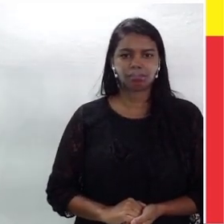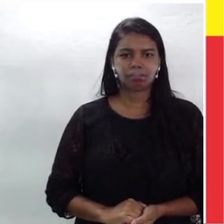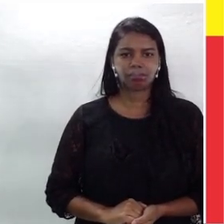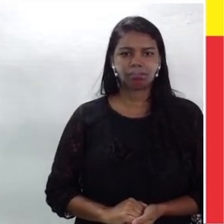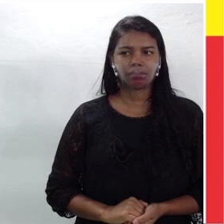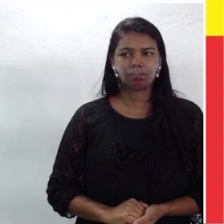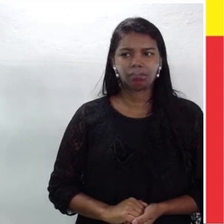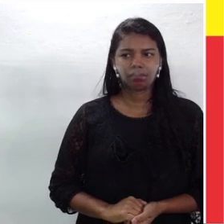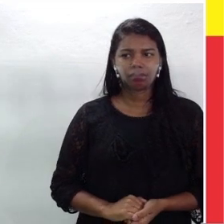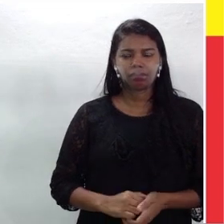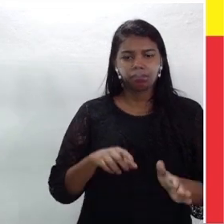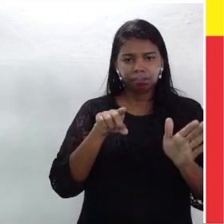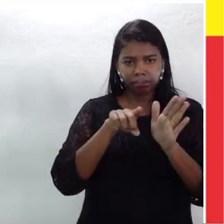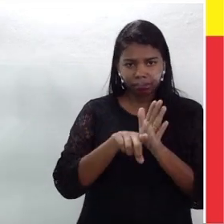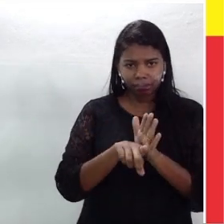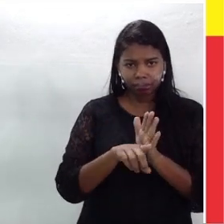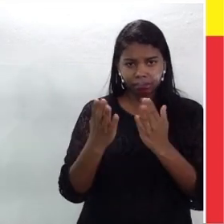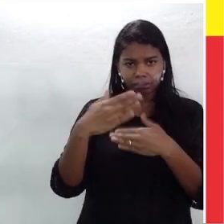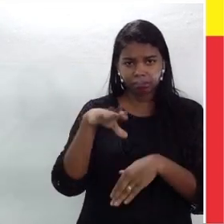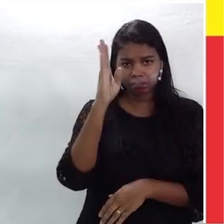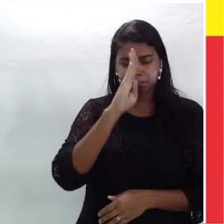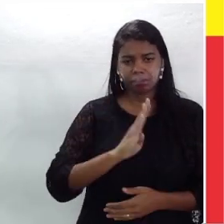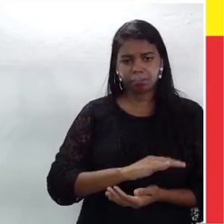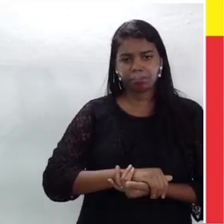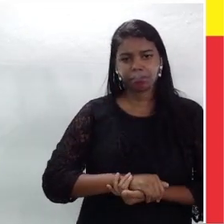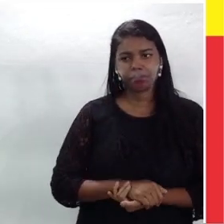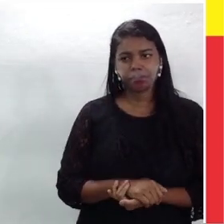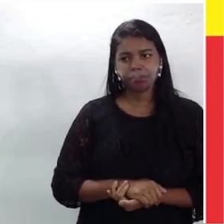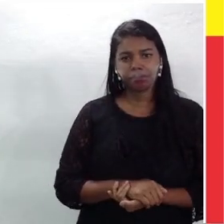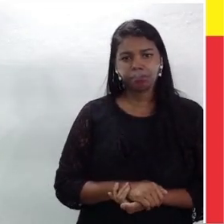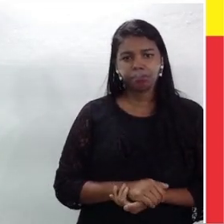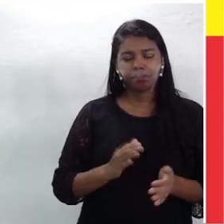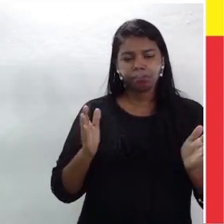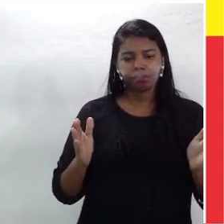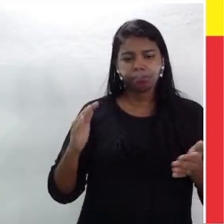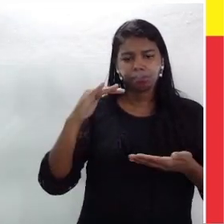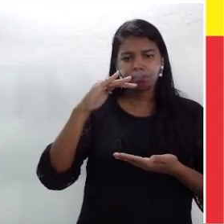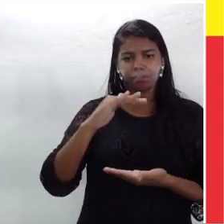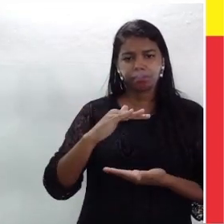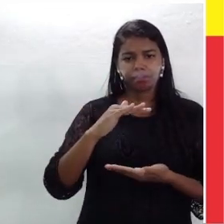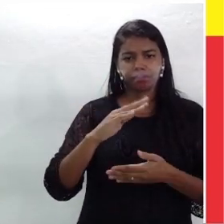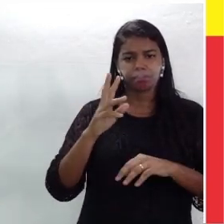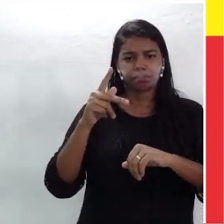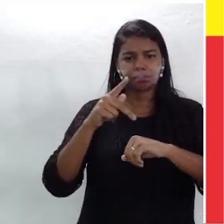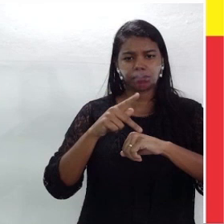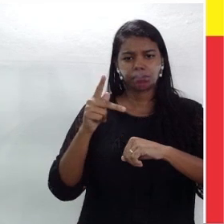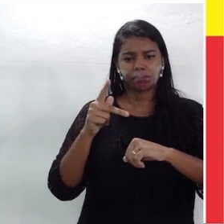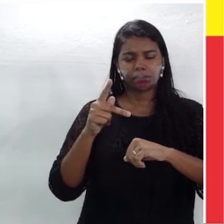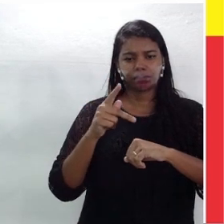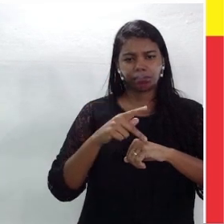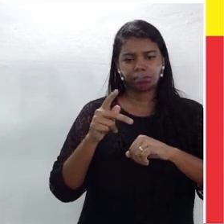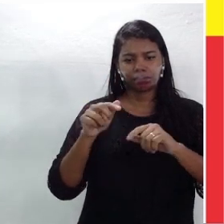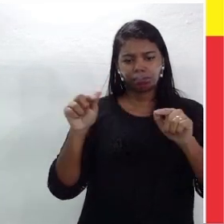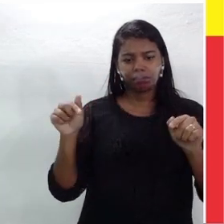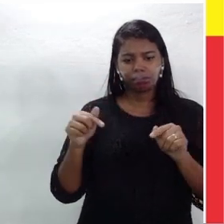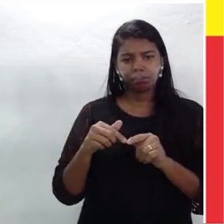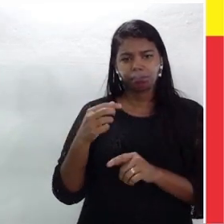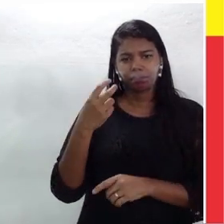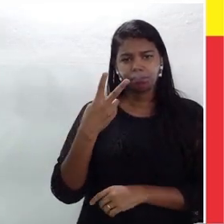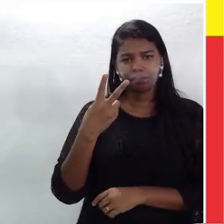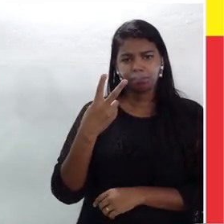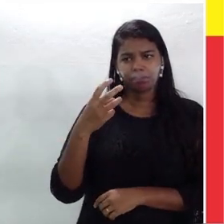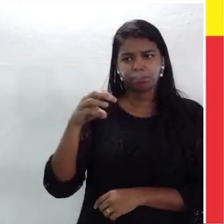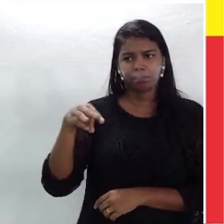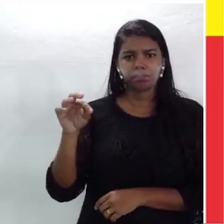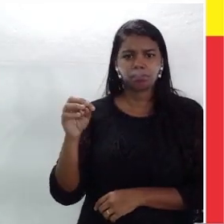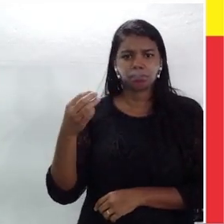Temos aqui uma questão da prova Brasil, que uma caixa com a forma do paralelepípedo mede 2 metros de comprimento